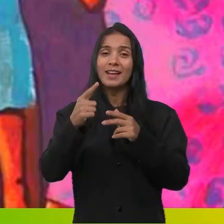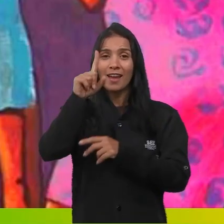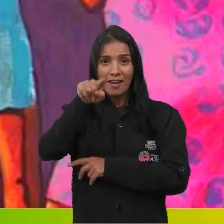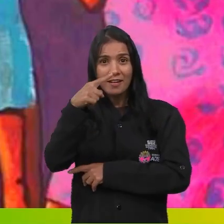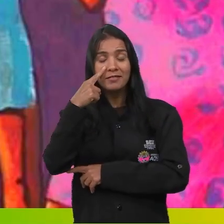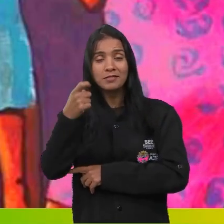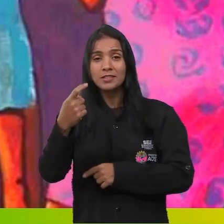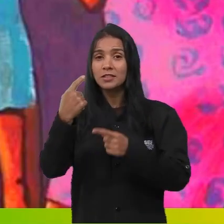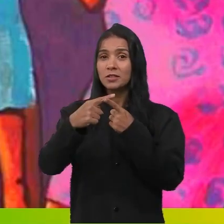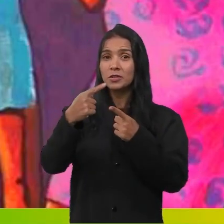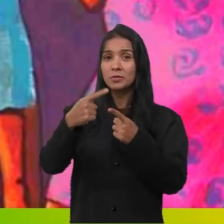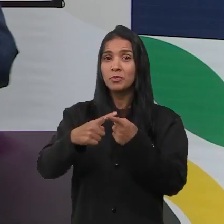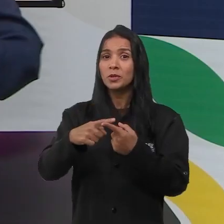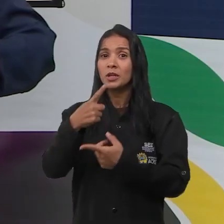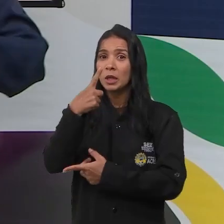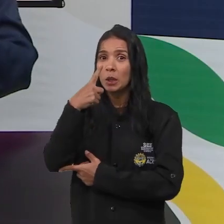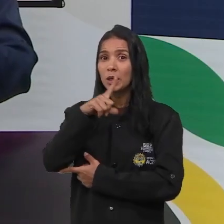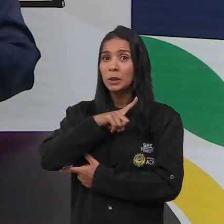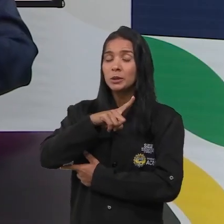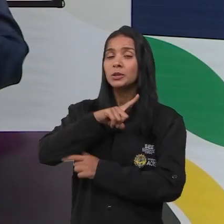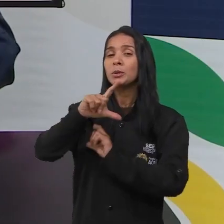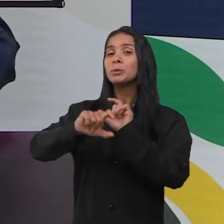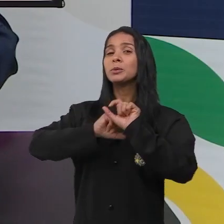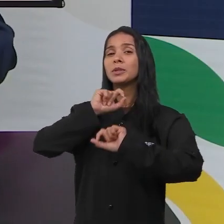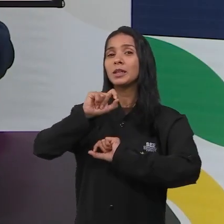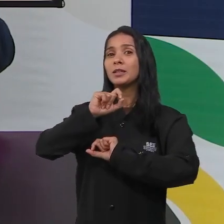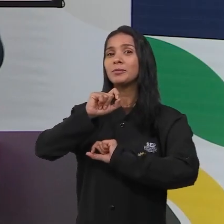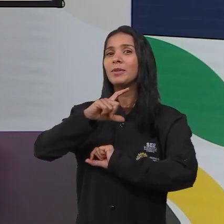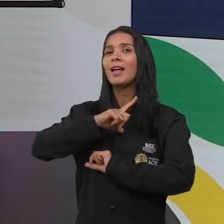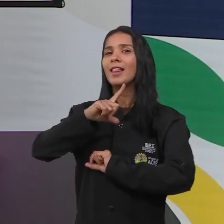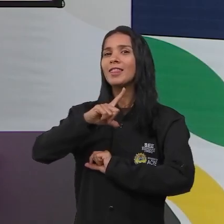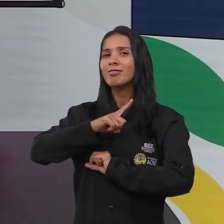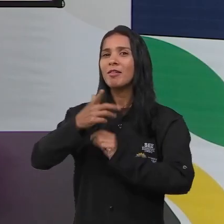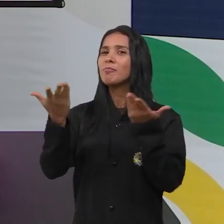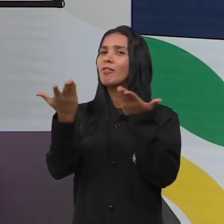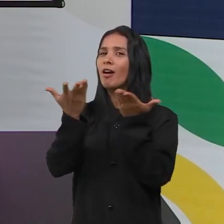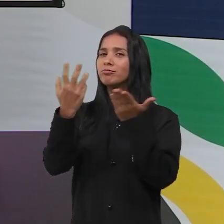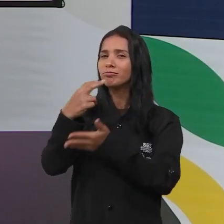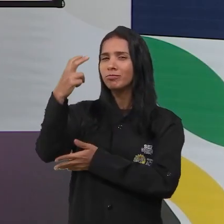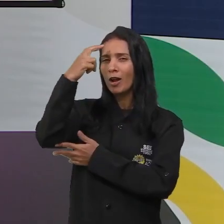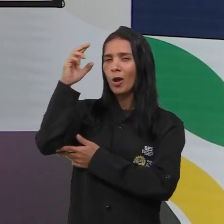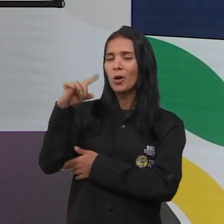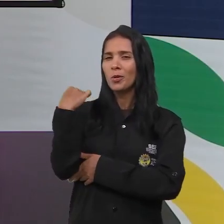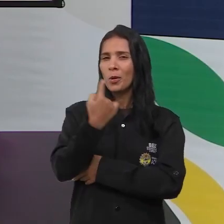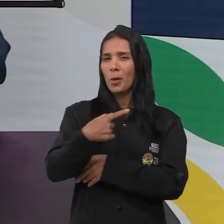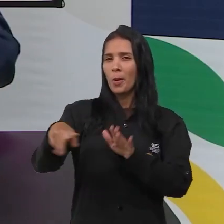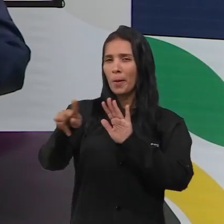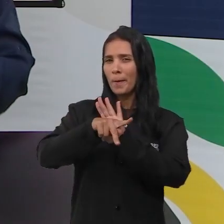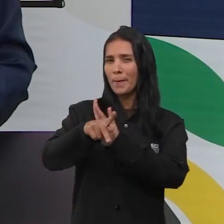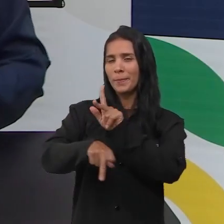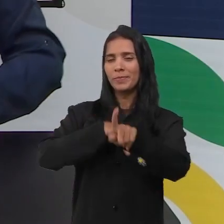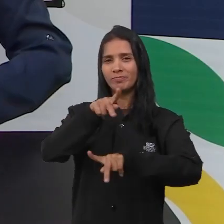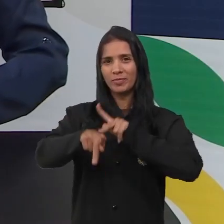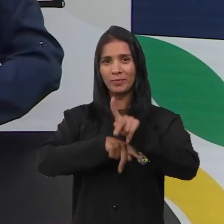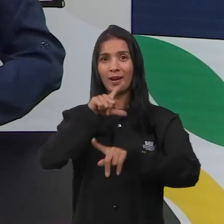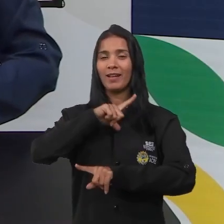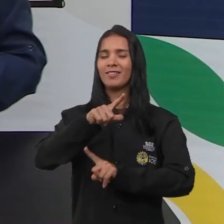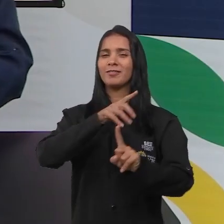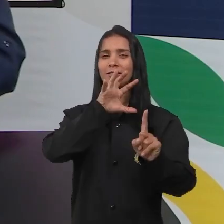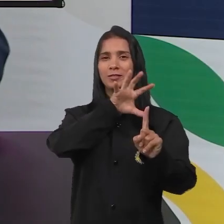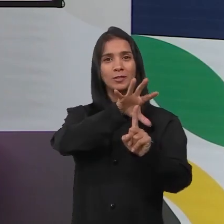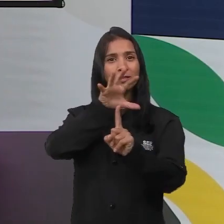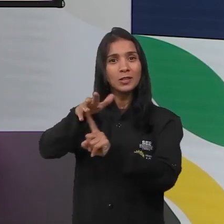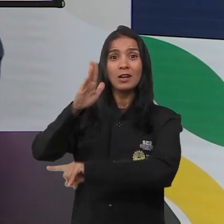interessante. Aqui nós temos então agora a questão da cultura popular, influenciada diretamente aqui no